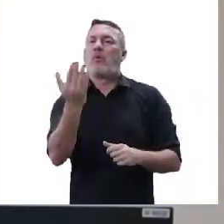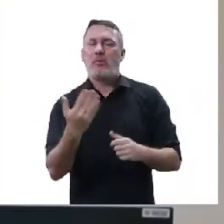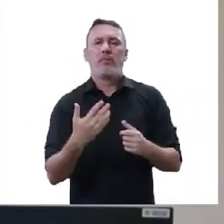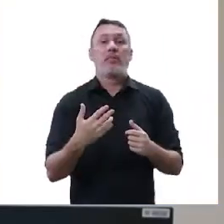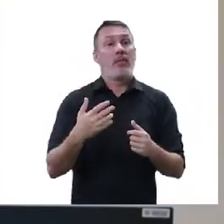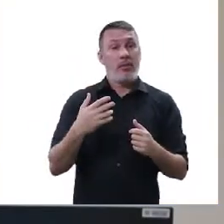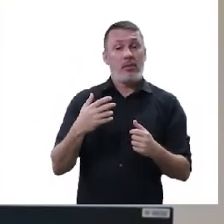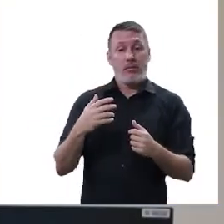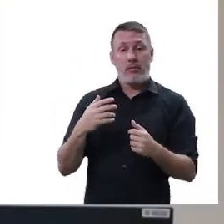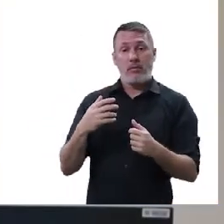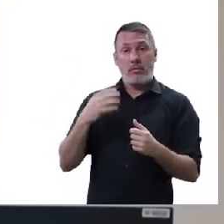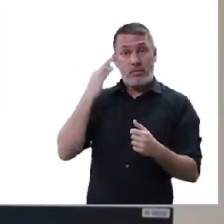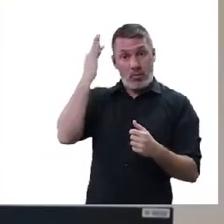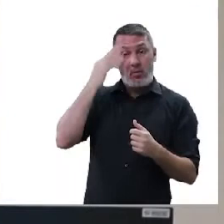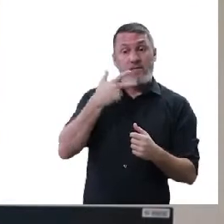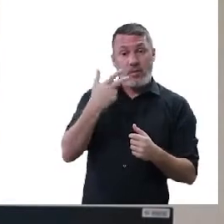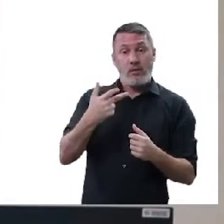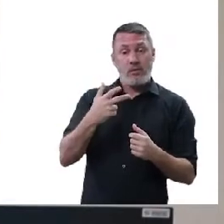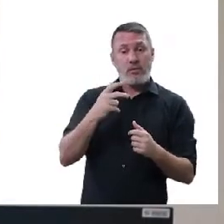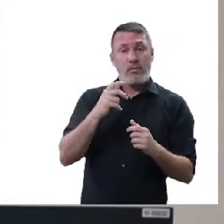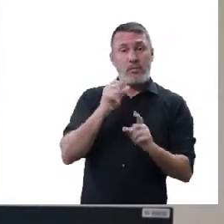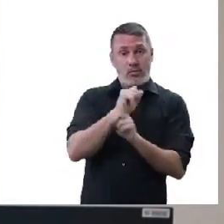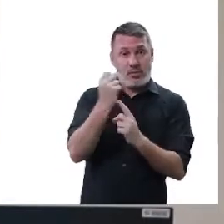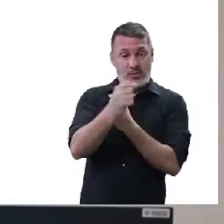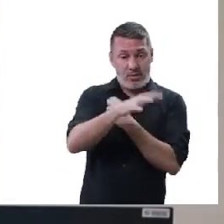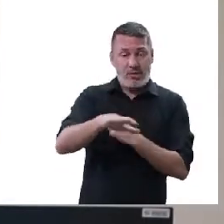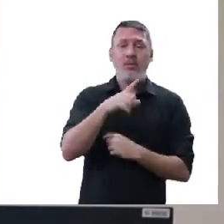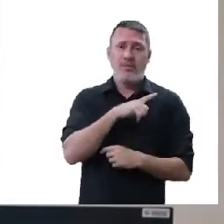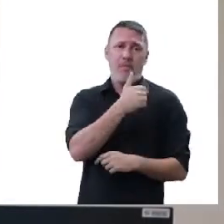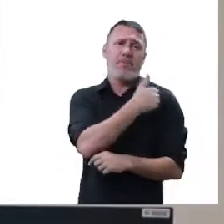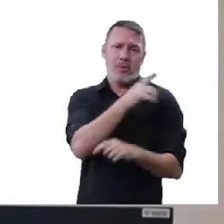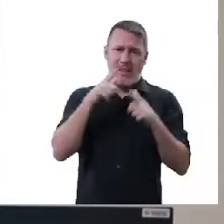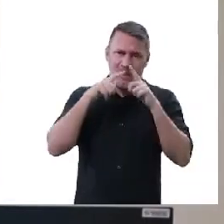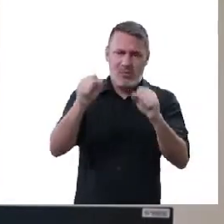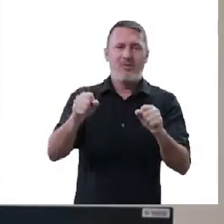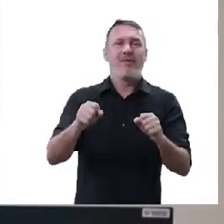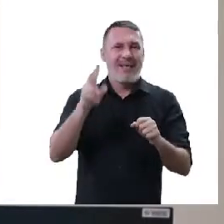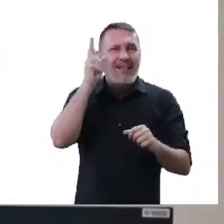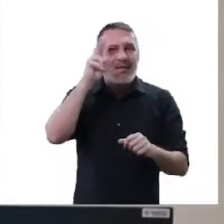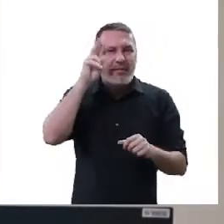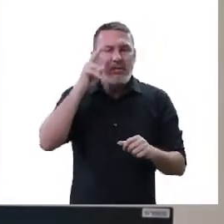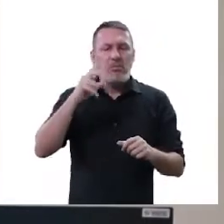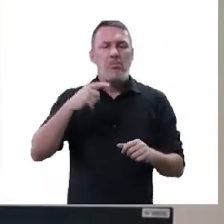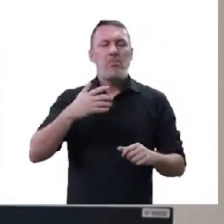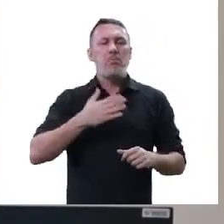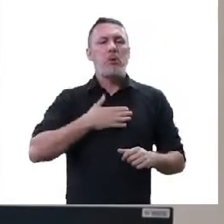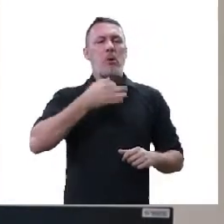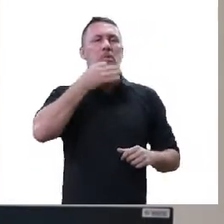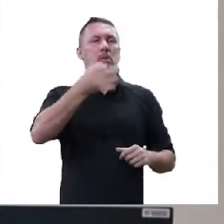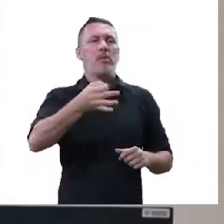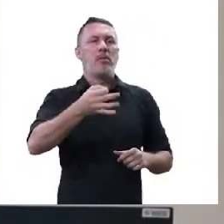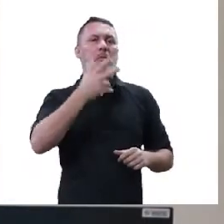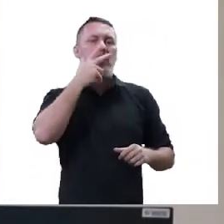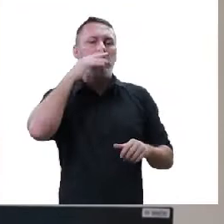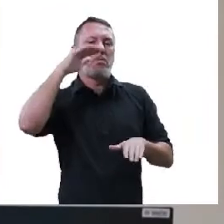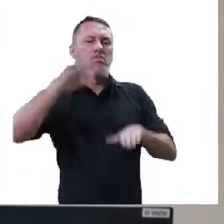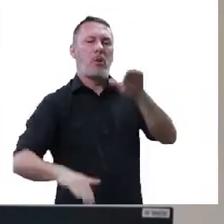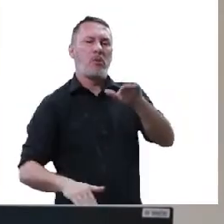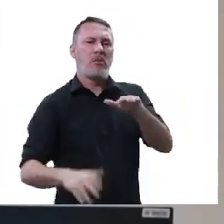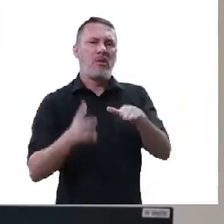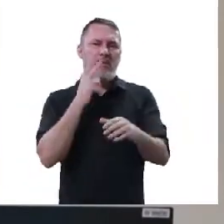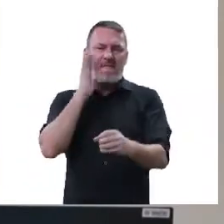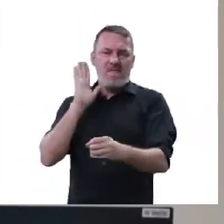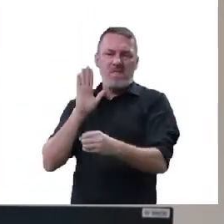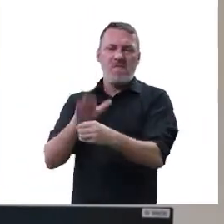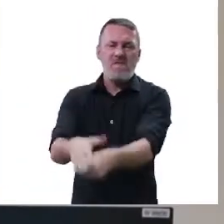o preconceito linguístico ele existe na nossa sociedade, as pessoas utilizam o juízo de valor, lembra o juízo de valor, mas para colocar a pessoa no